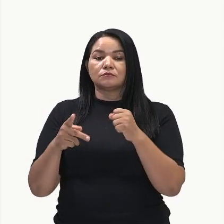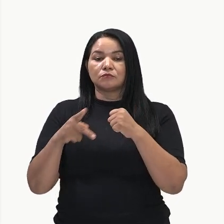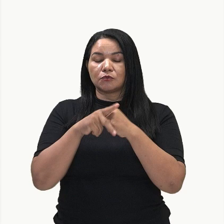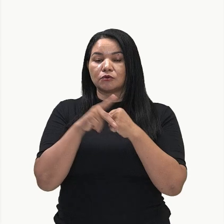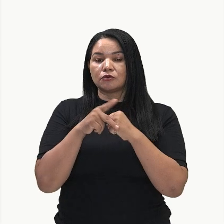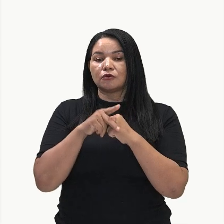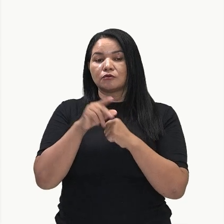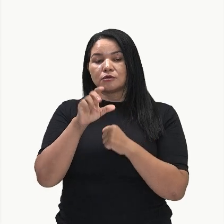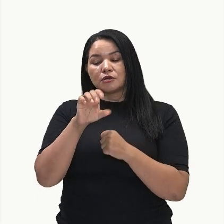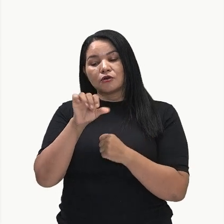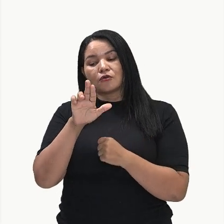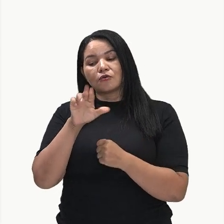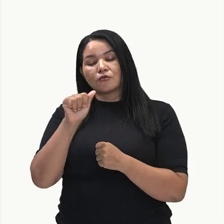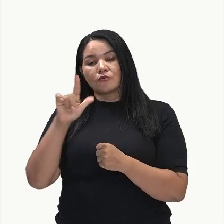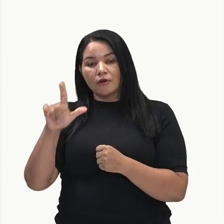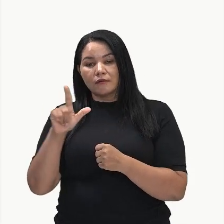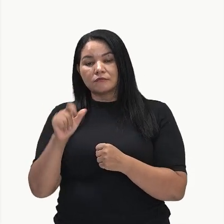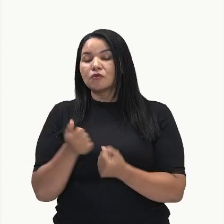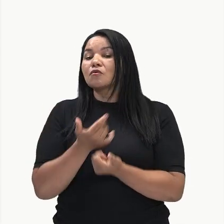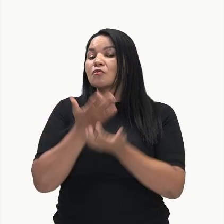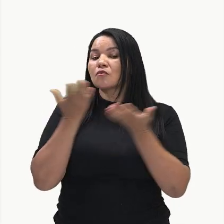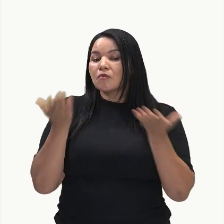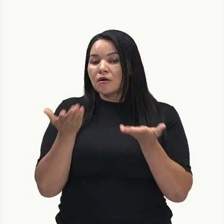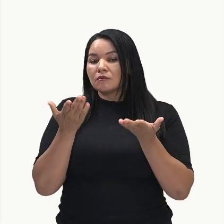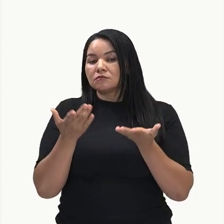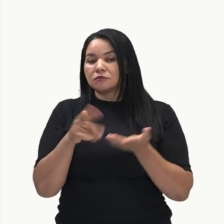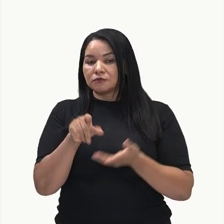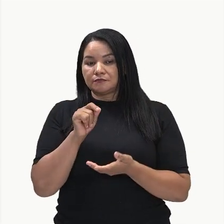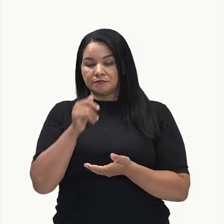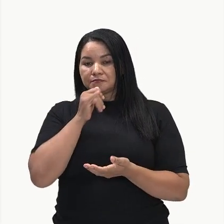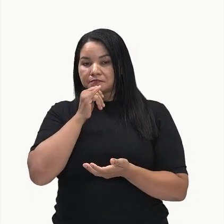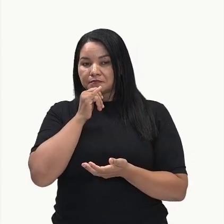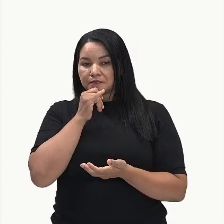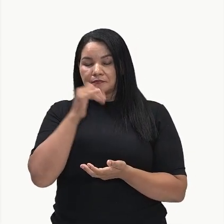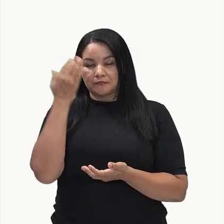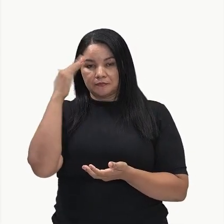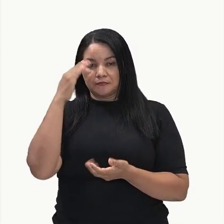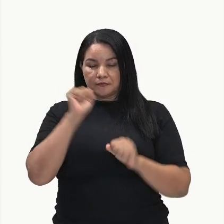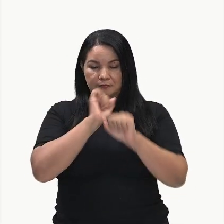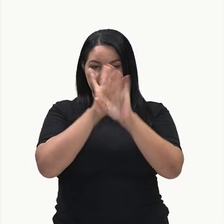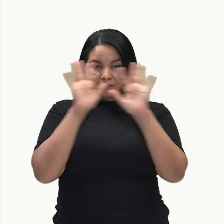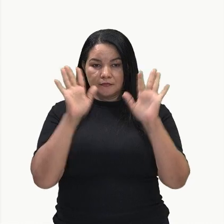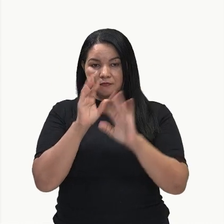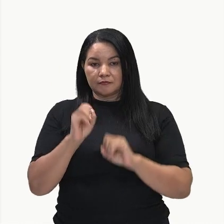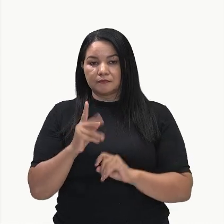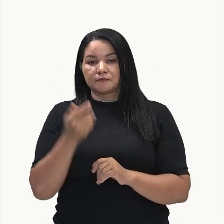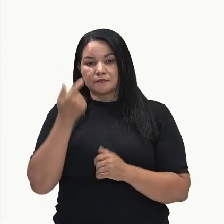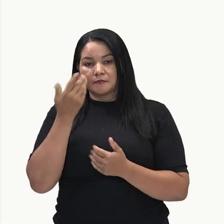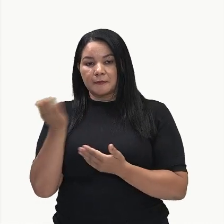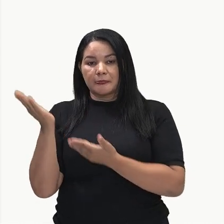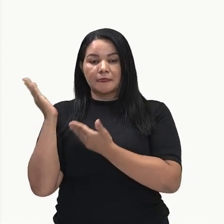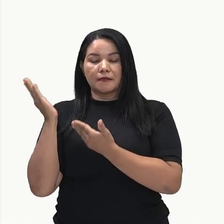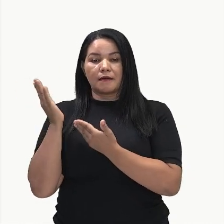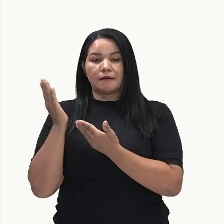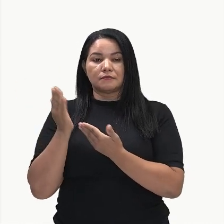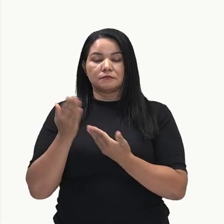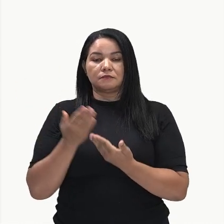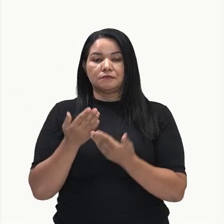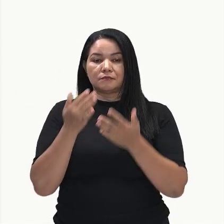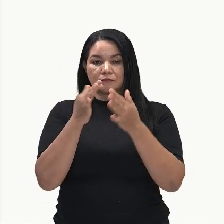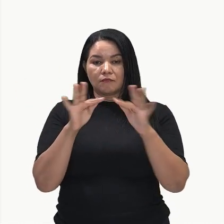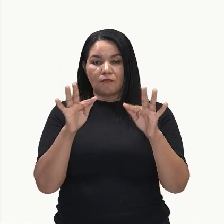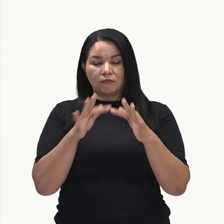pode ser o plural, quales. Vamos para os exemplos que nós vamos entender melhor. Exemplos. Temos